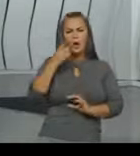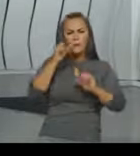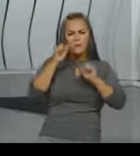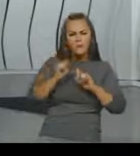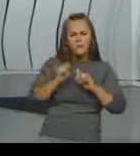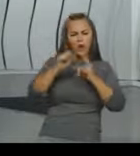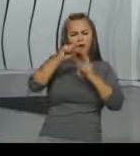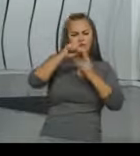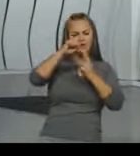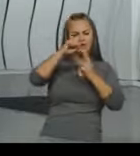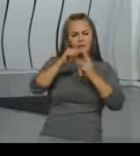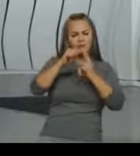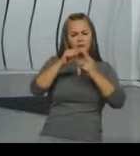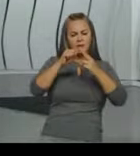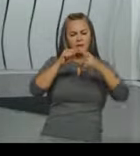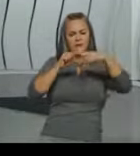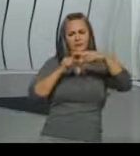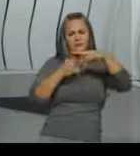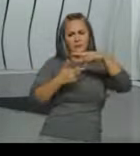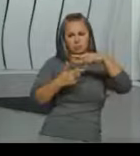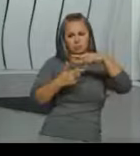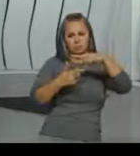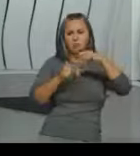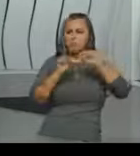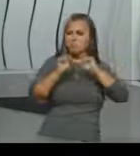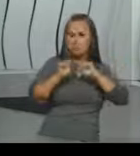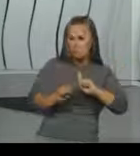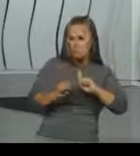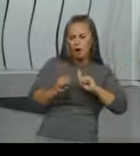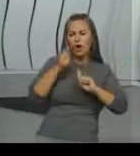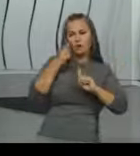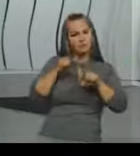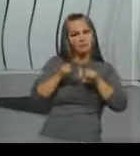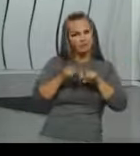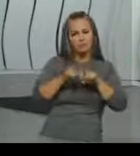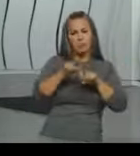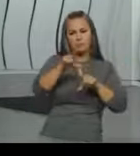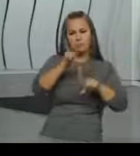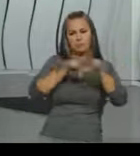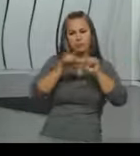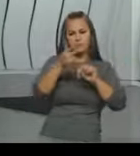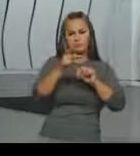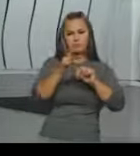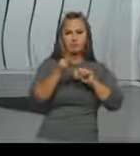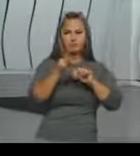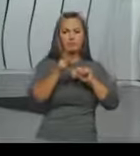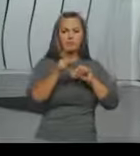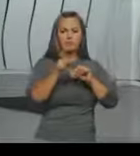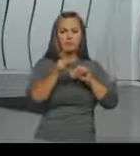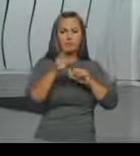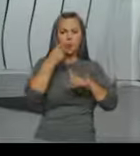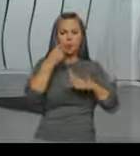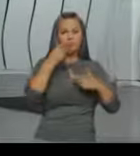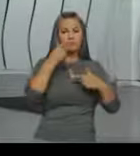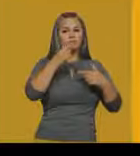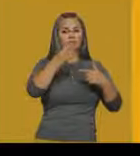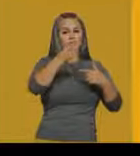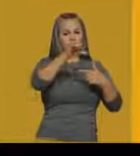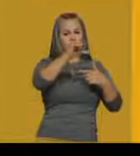Pode. Você não pode escrever errado, ok? Então, simples, seguindo aqui agora. Então, 180 graus vai